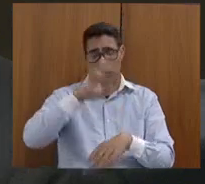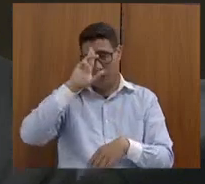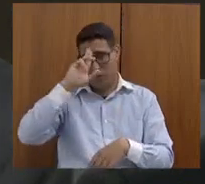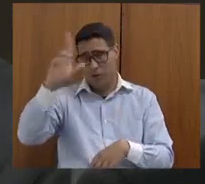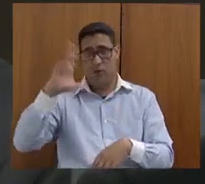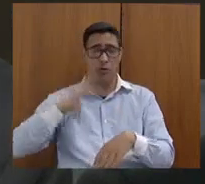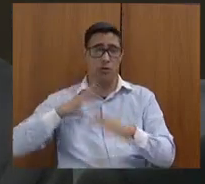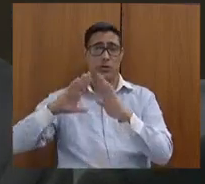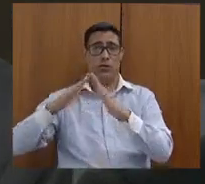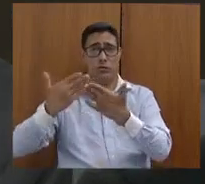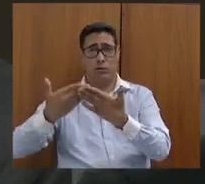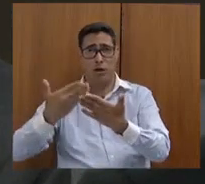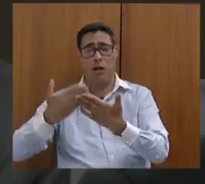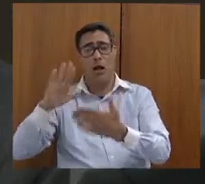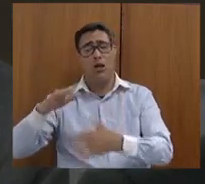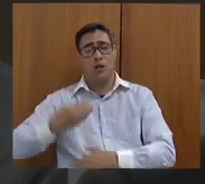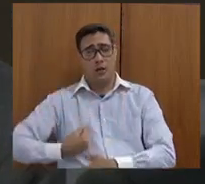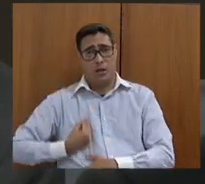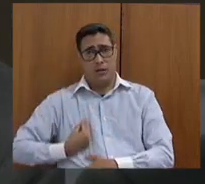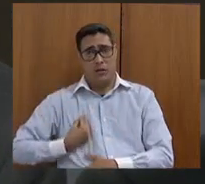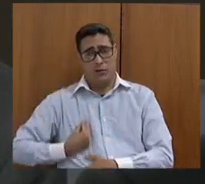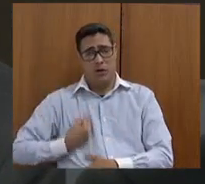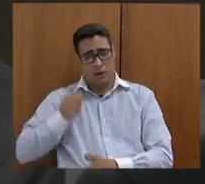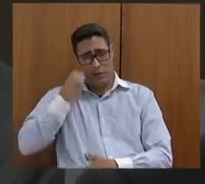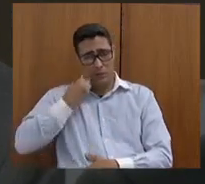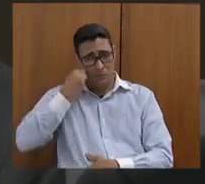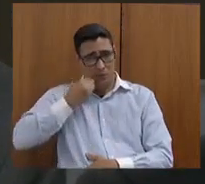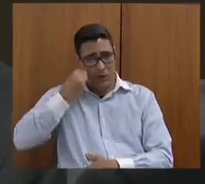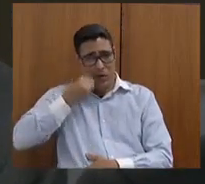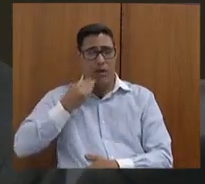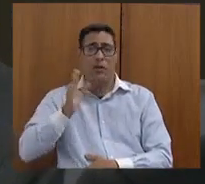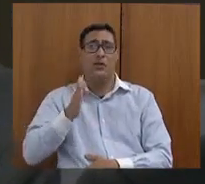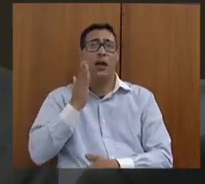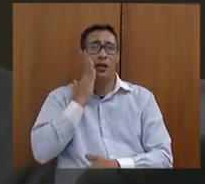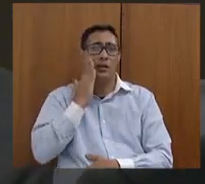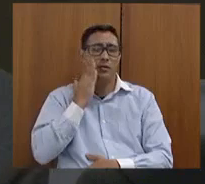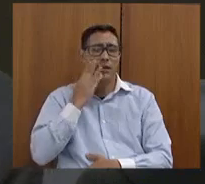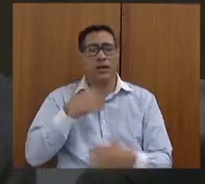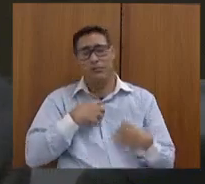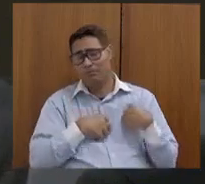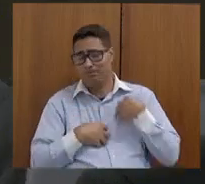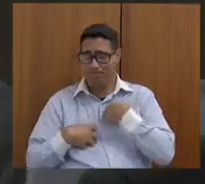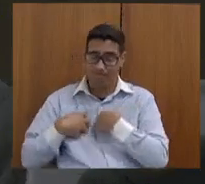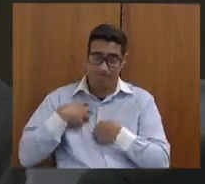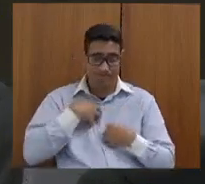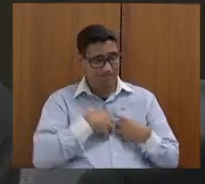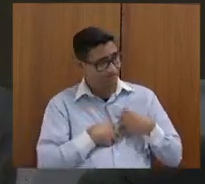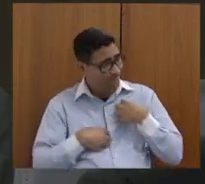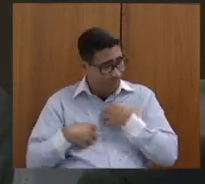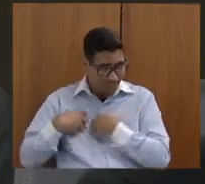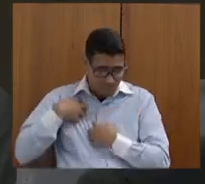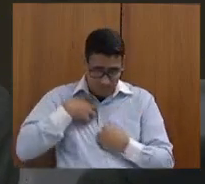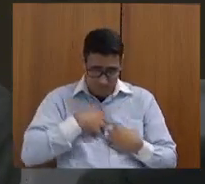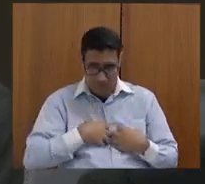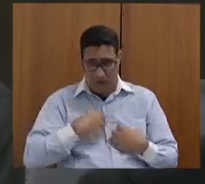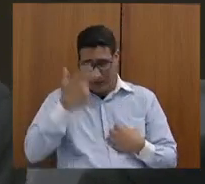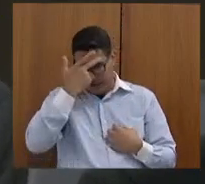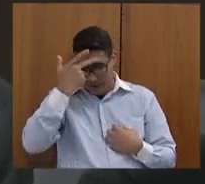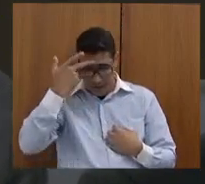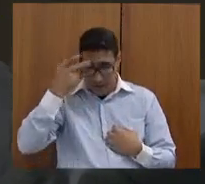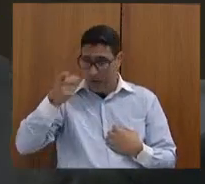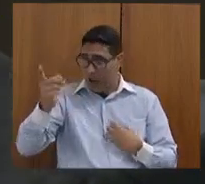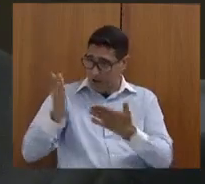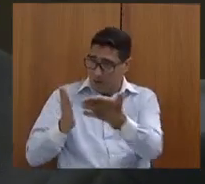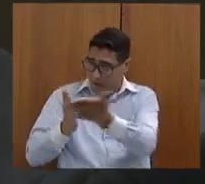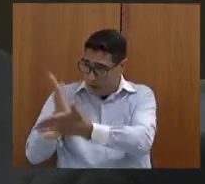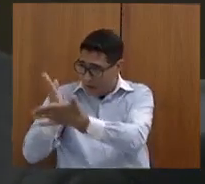escolar vivenciou isso na pele sabe a agonia ansiedade dos aprovados aguardando